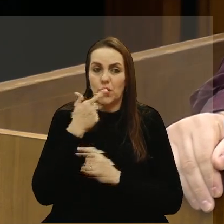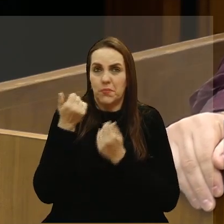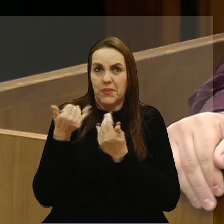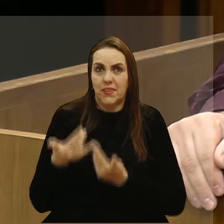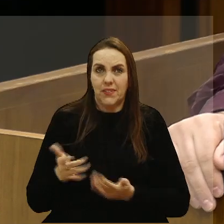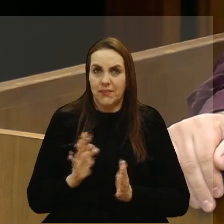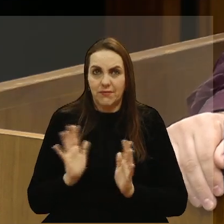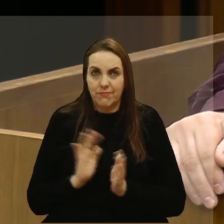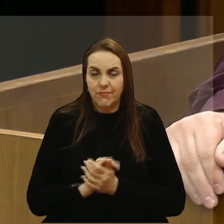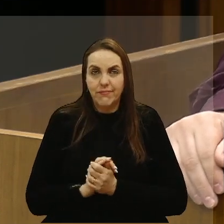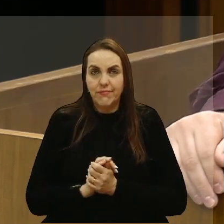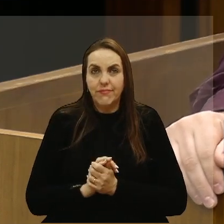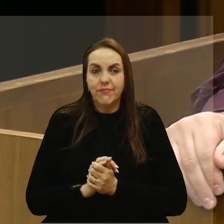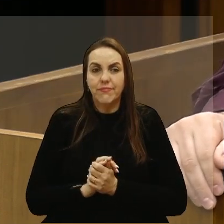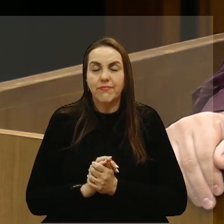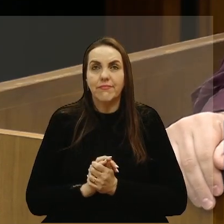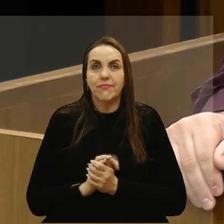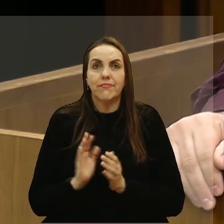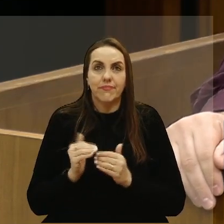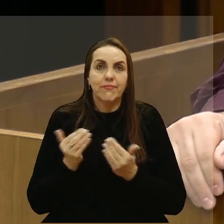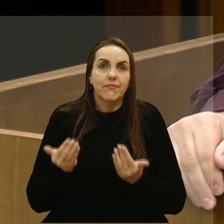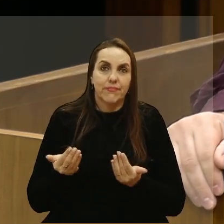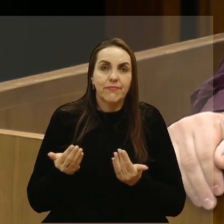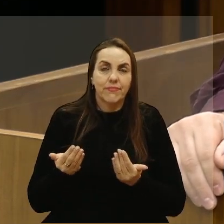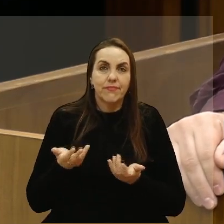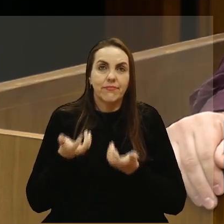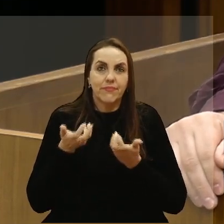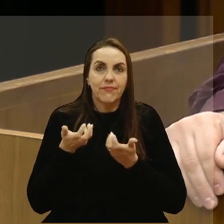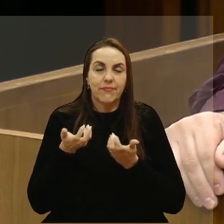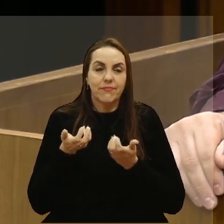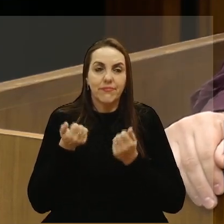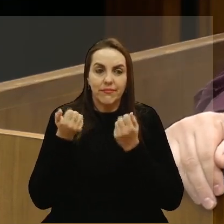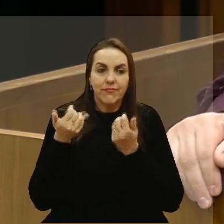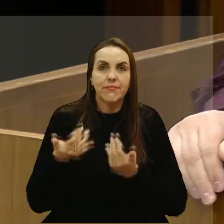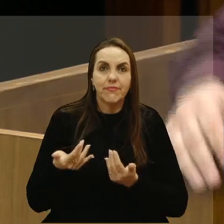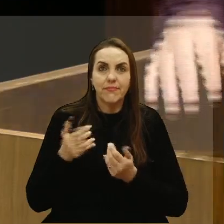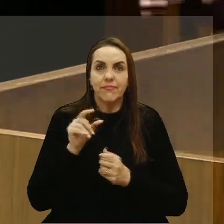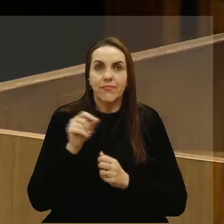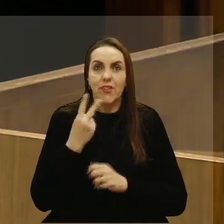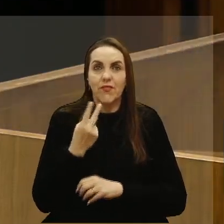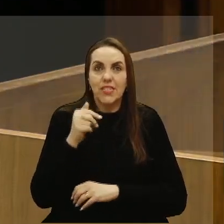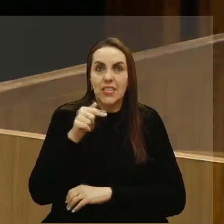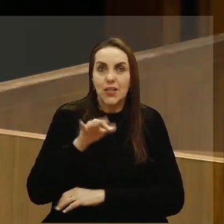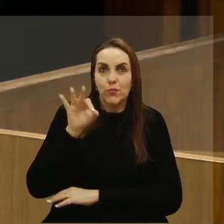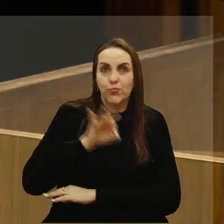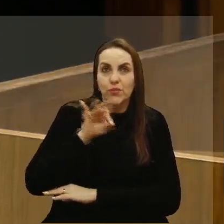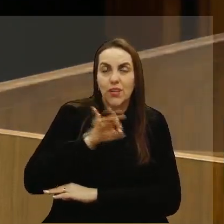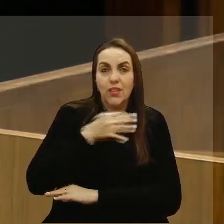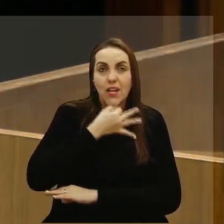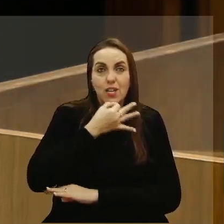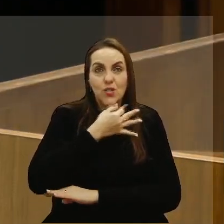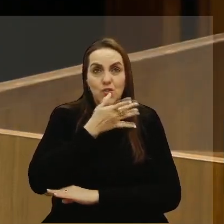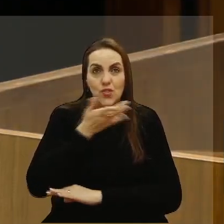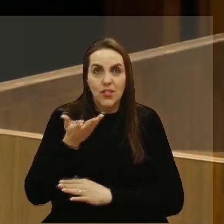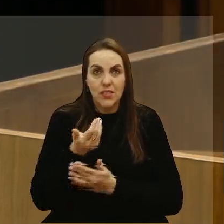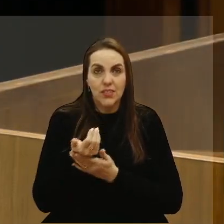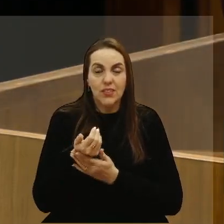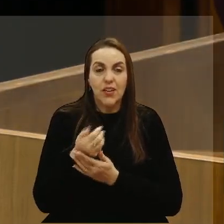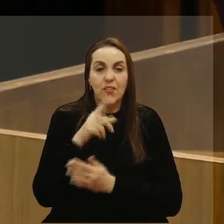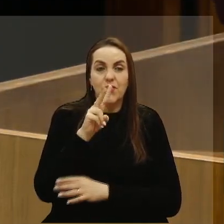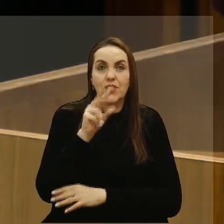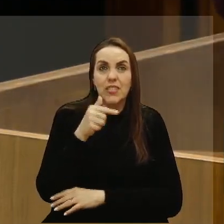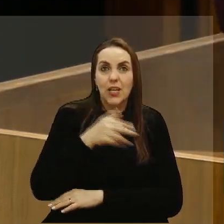Né? Então, quando eu quero dizer que aplicam 27%, e Caxias do Sul aplica 27% do